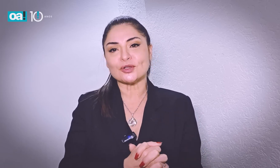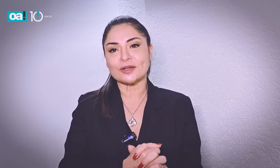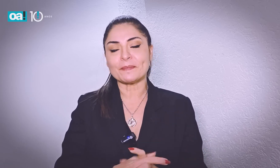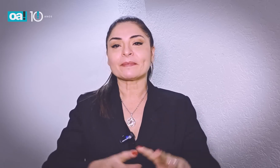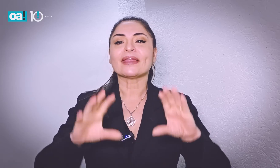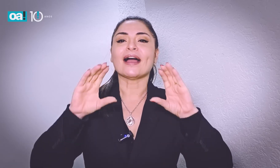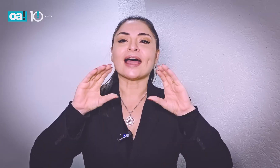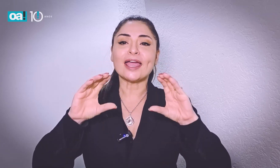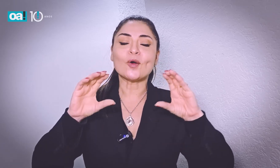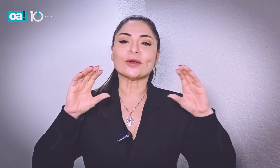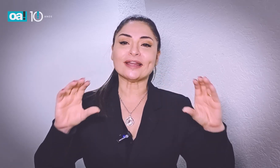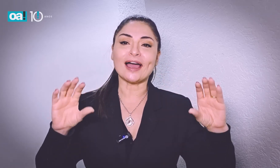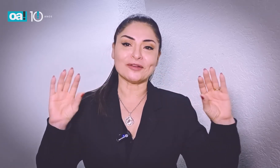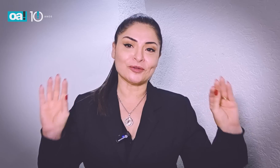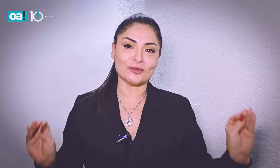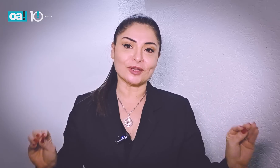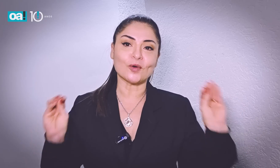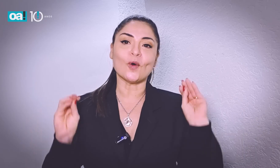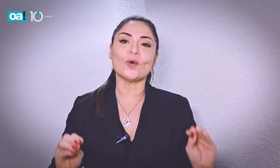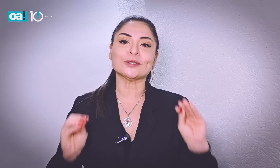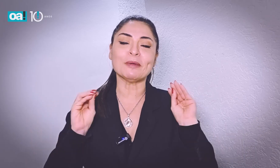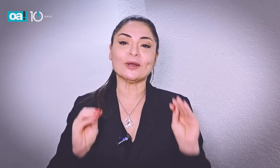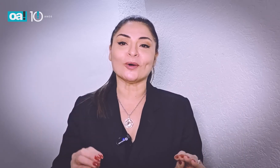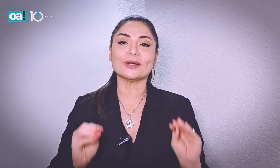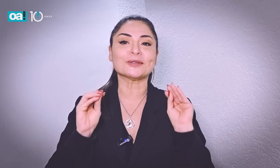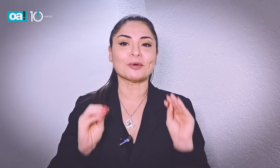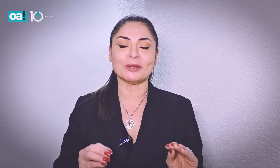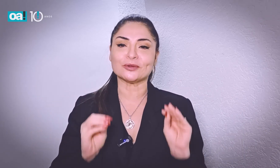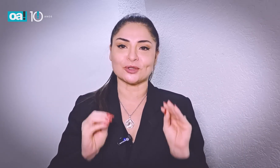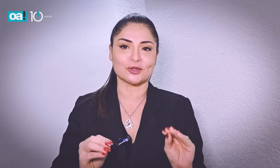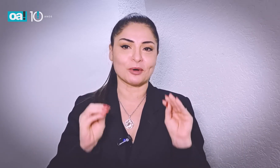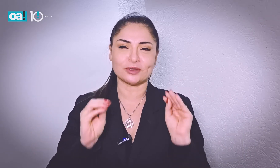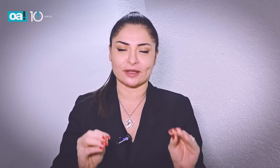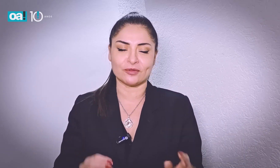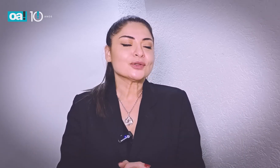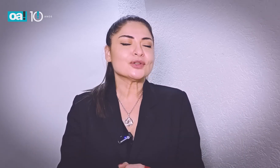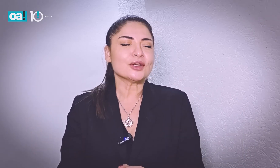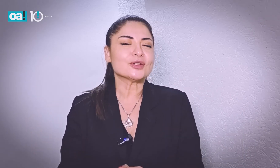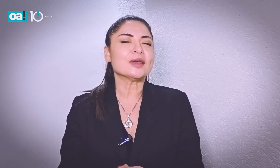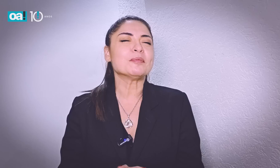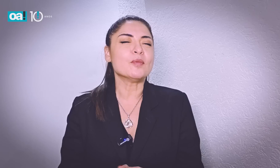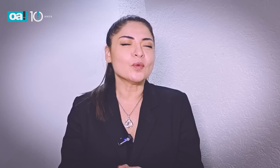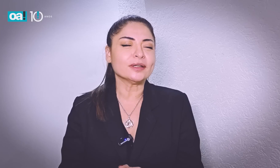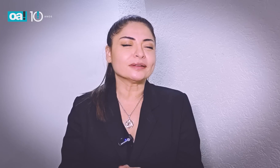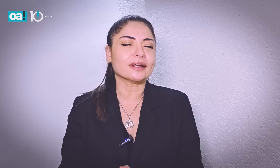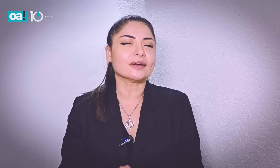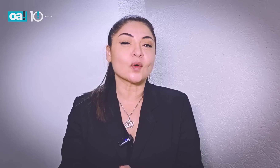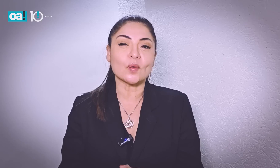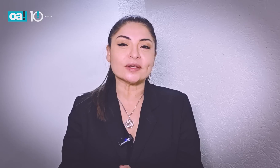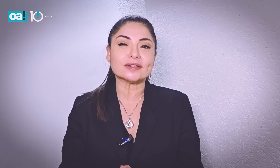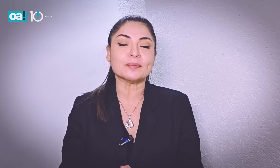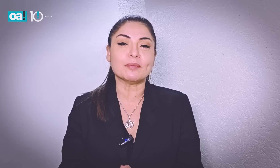do dia: recordar é viver os melhores momentos de Dilma Rousseff. Gente, tem